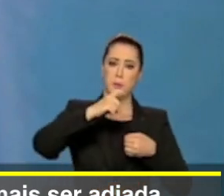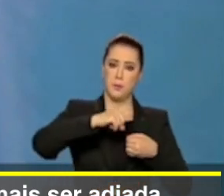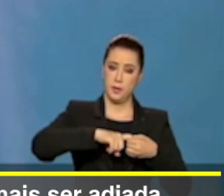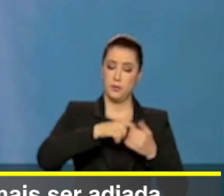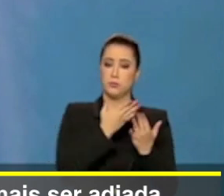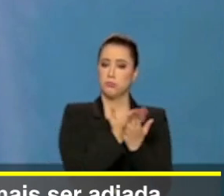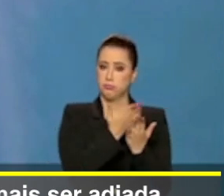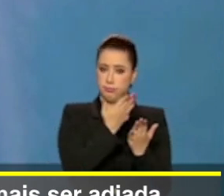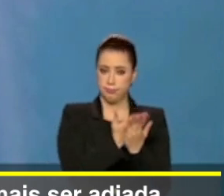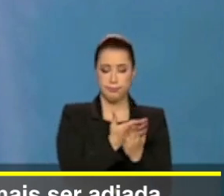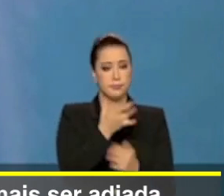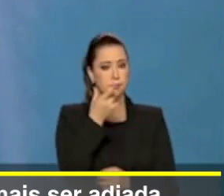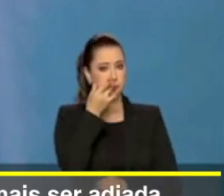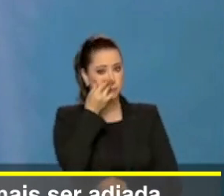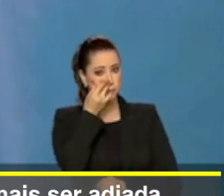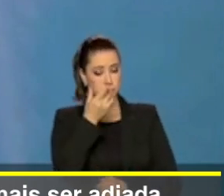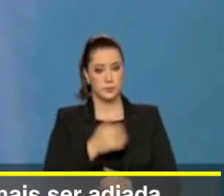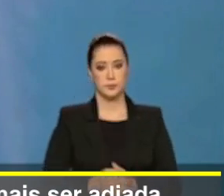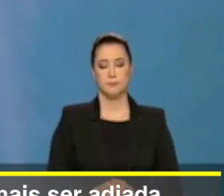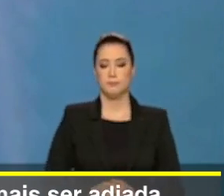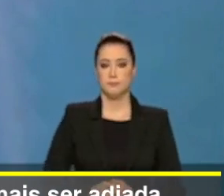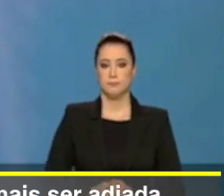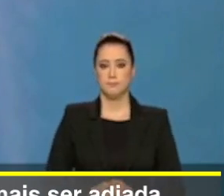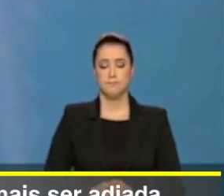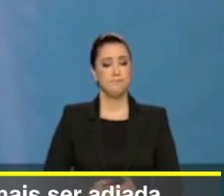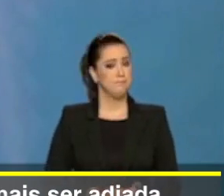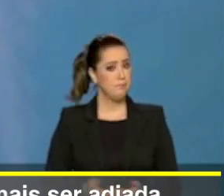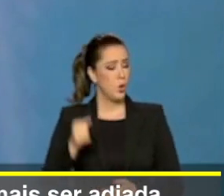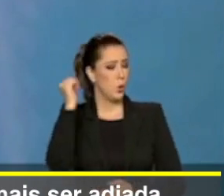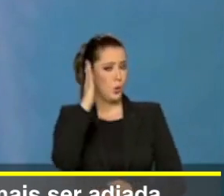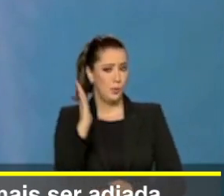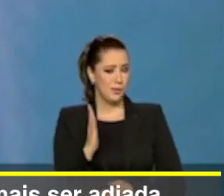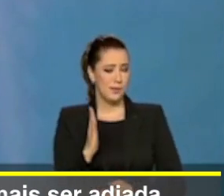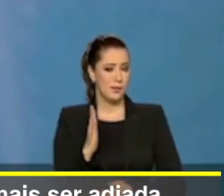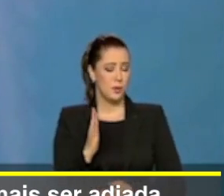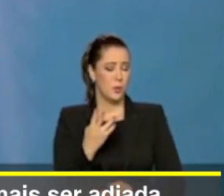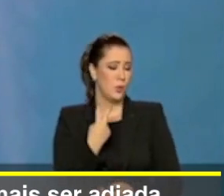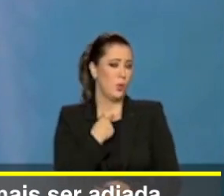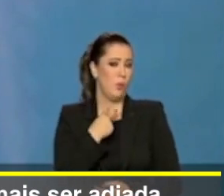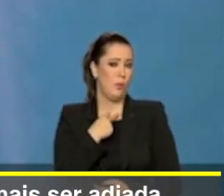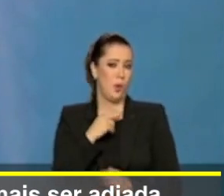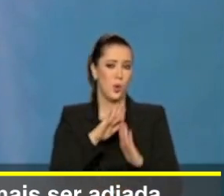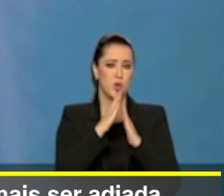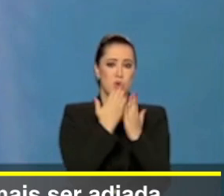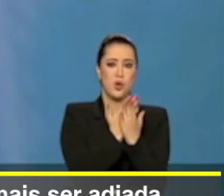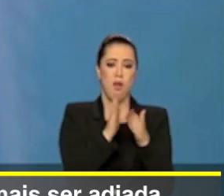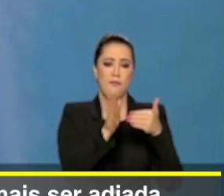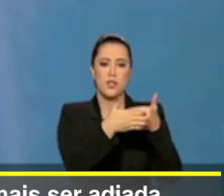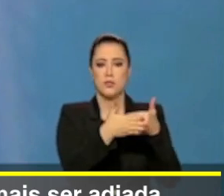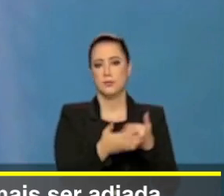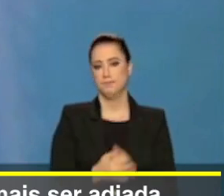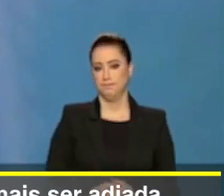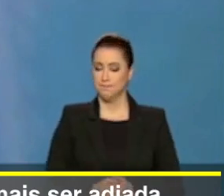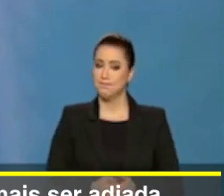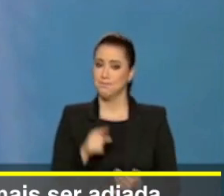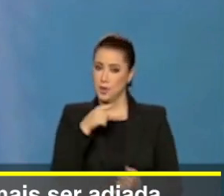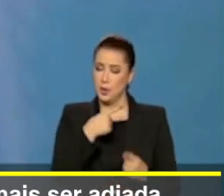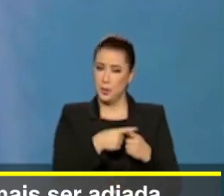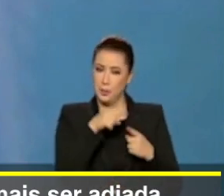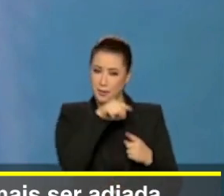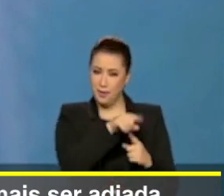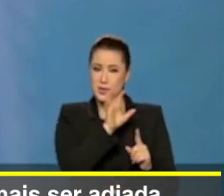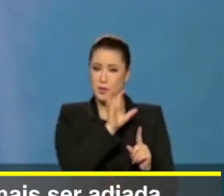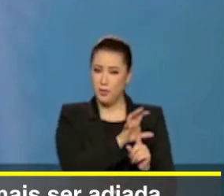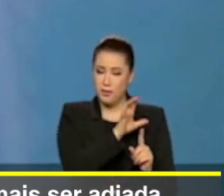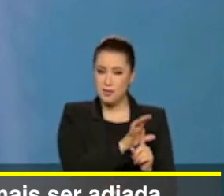aulas presenciais. O Brasil não pode continuar com as escolas fechadas, gerando